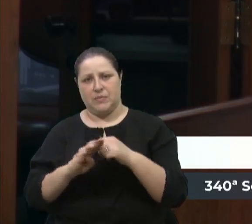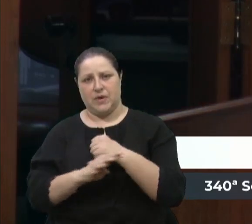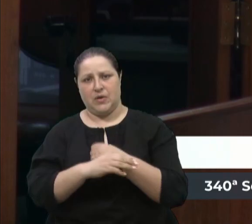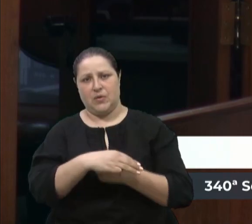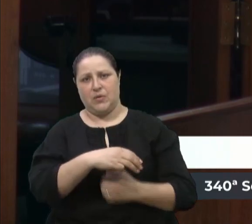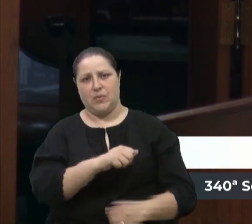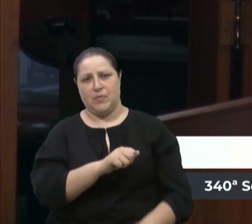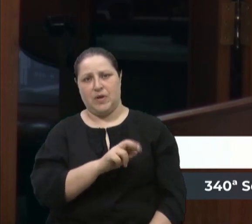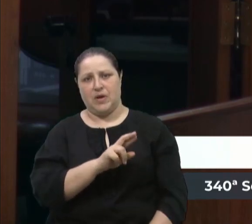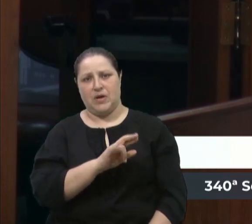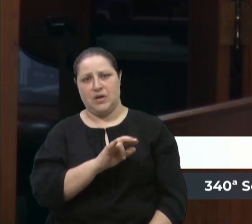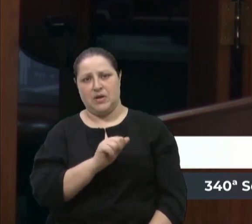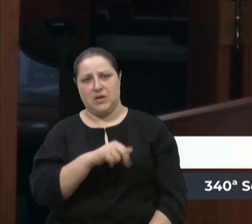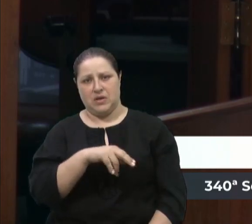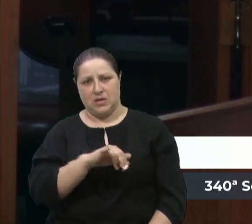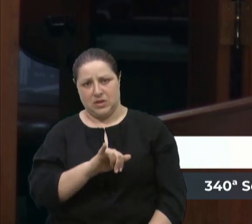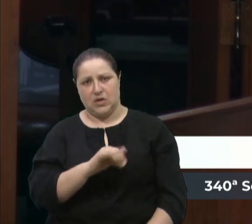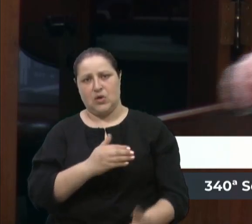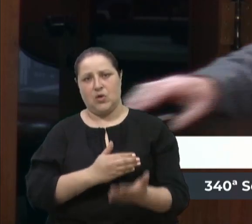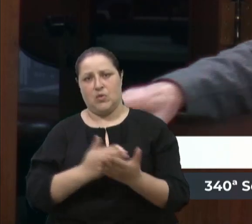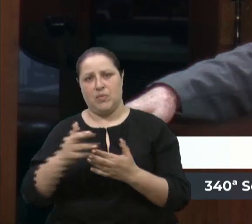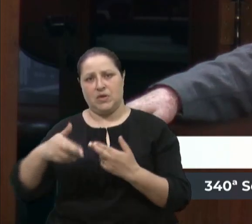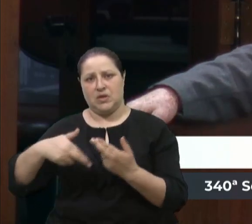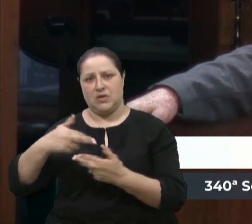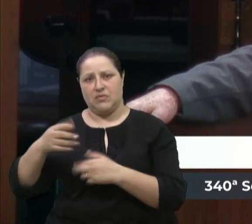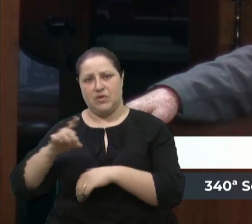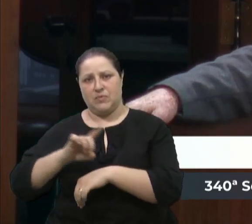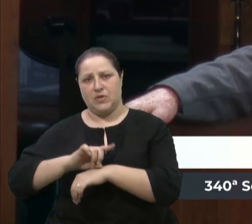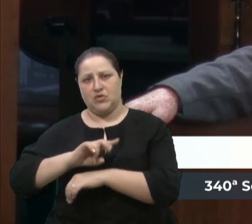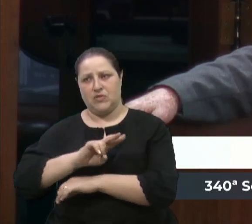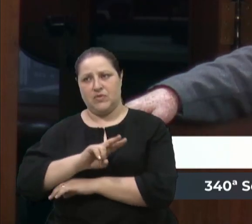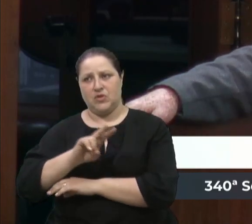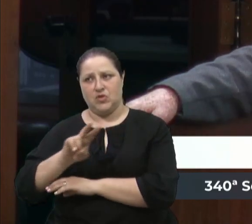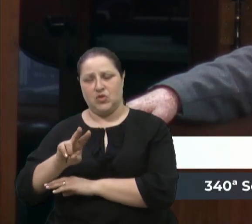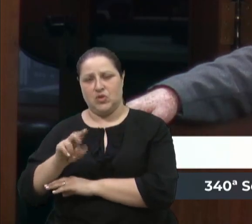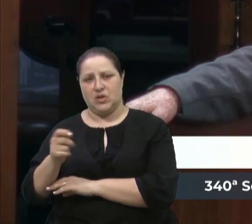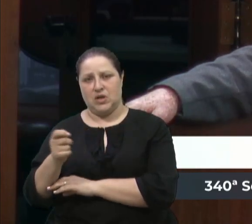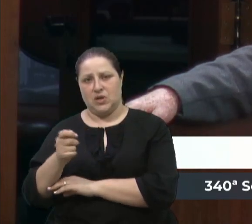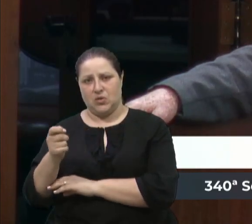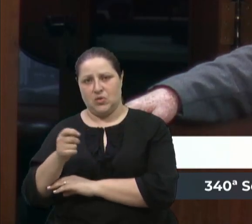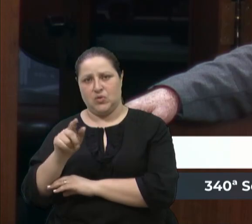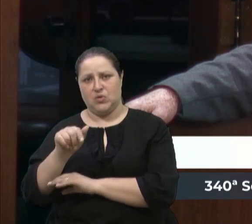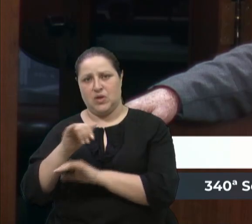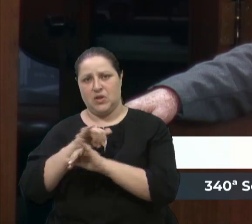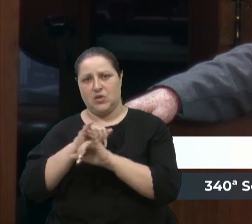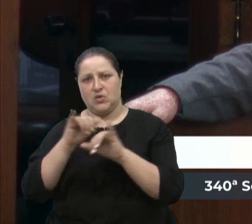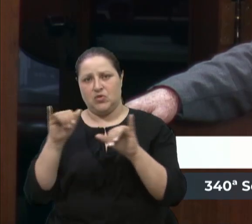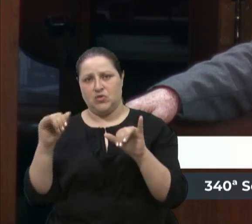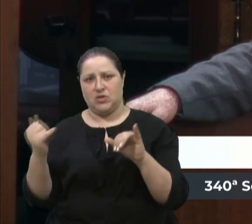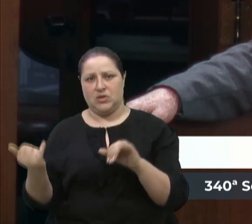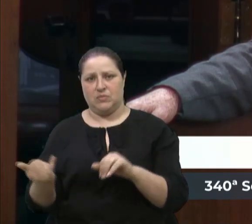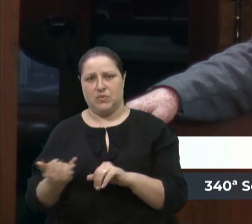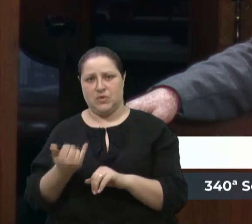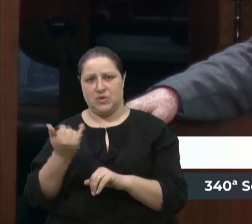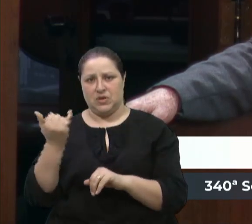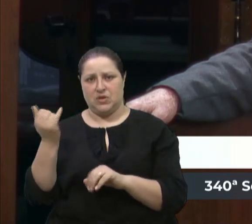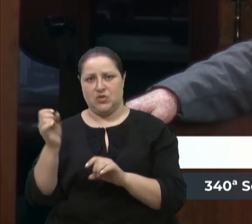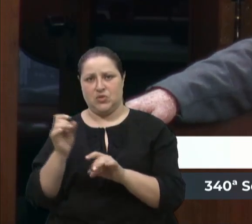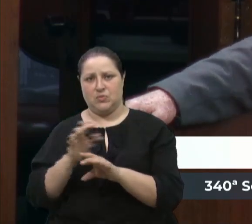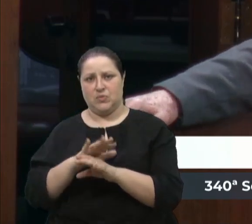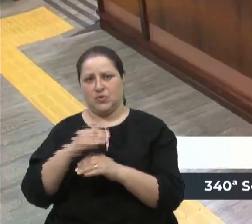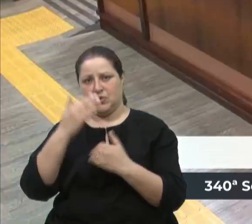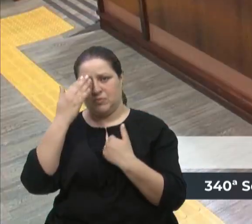sua reforma no dia 22/8, que é uma notícia extremamente importante. Era isso, meu muito